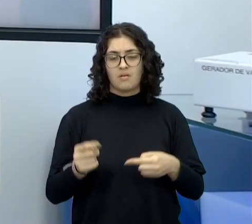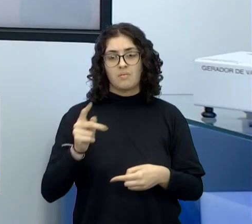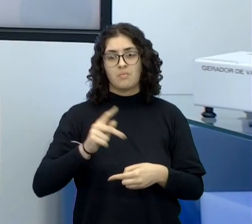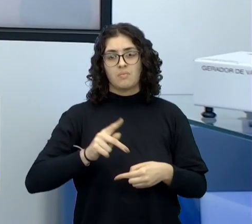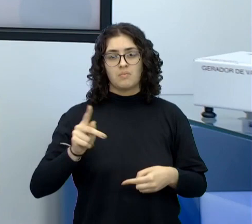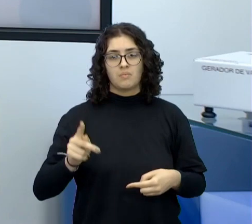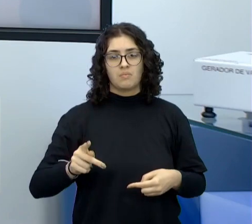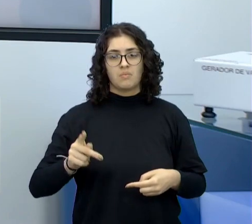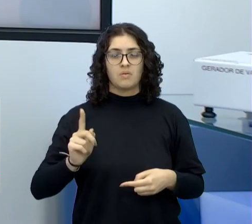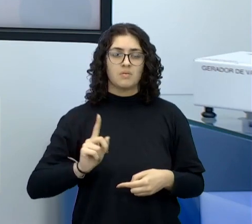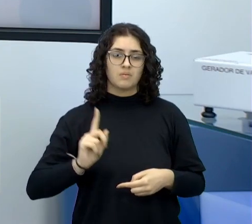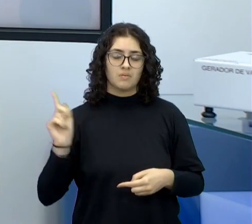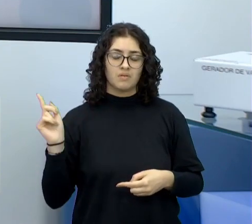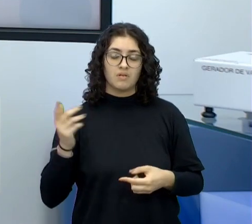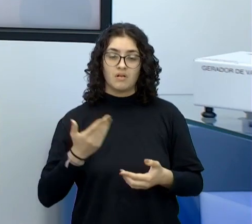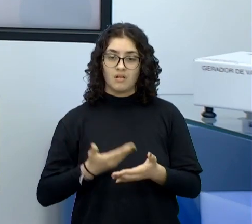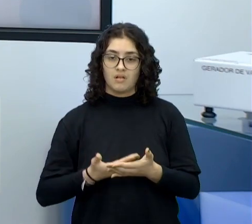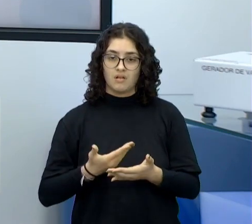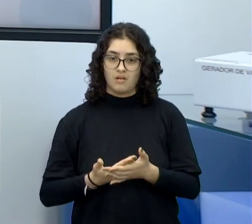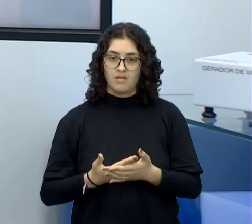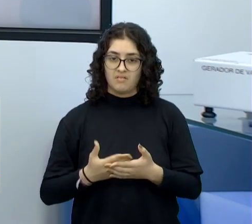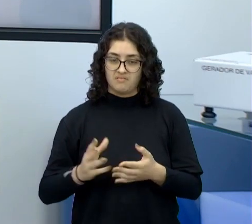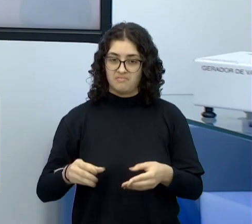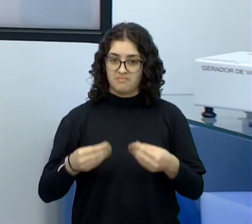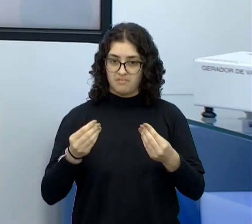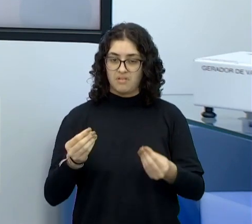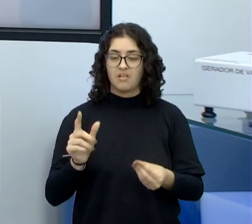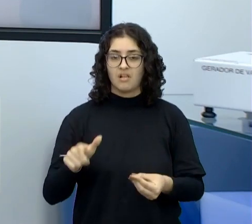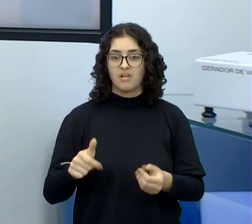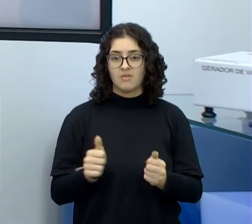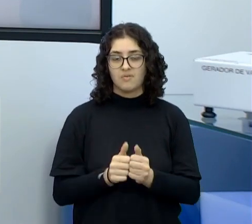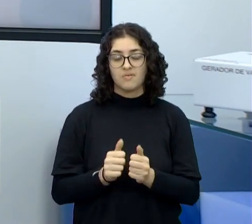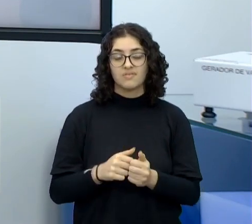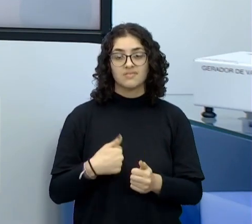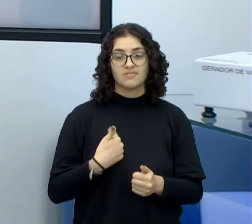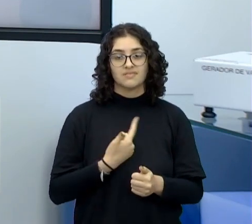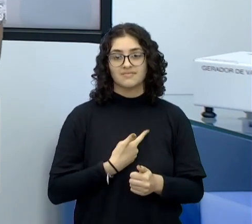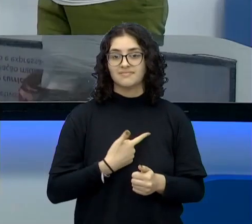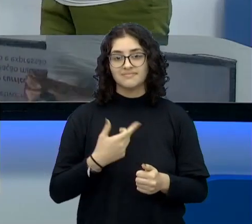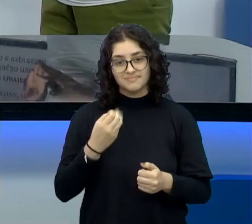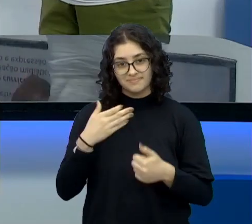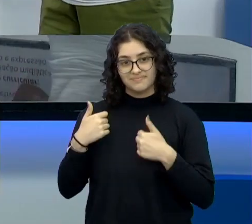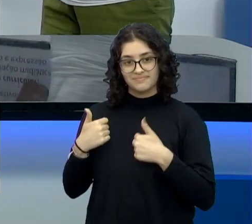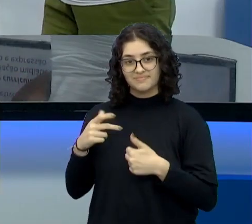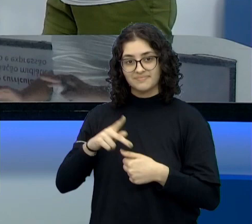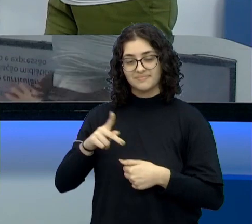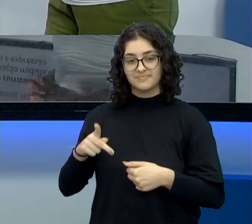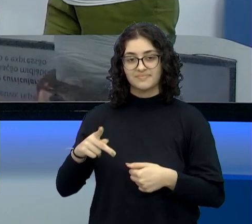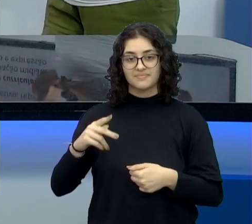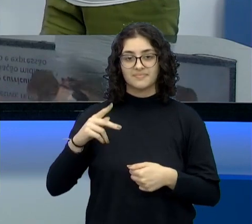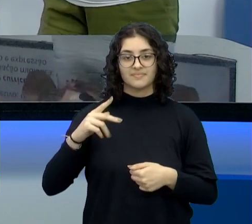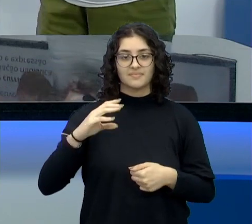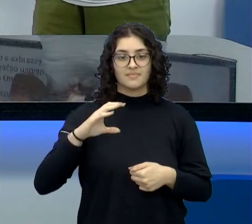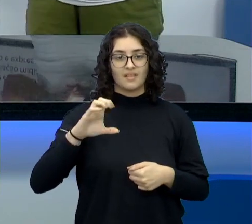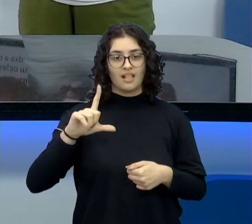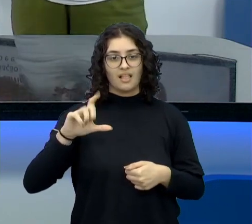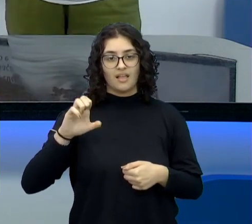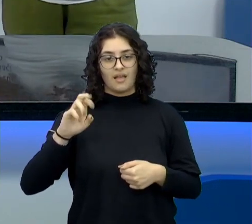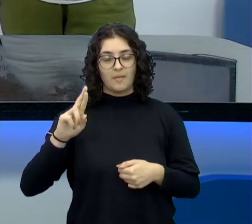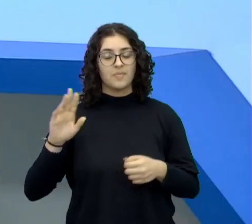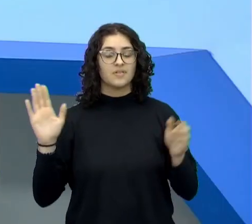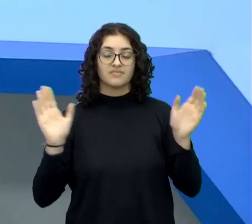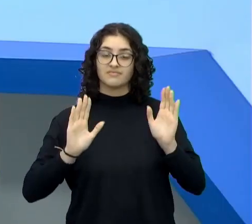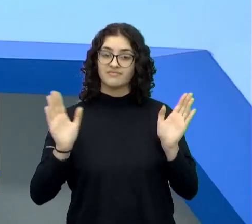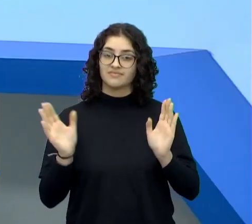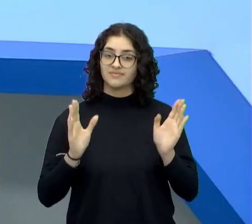que lecionou essa matéria para vocês, está aqui conosco. Tudo bem, professor Kleber? Seja muito bem-vindo. Olá, galera.